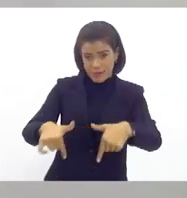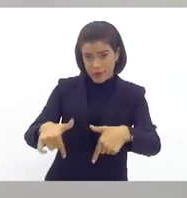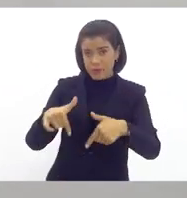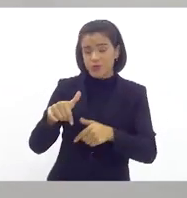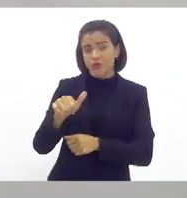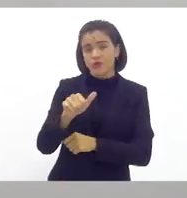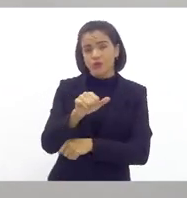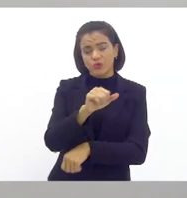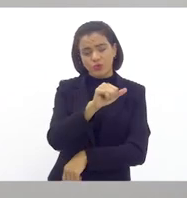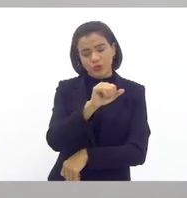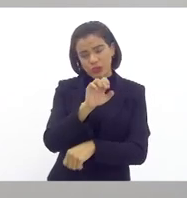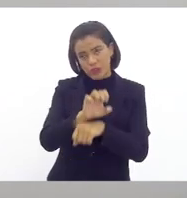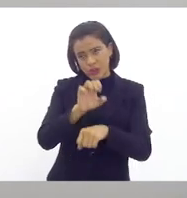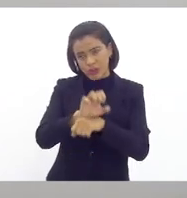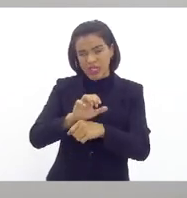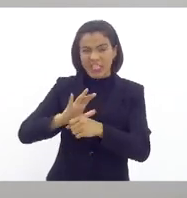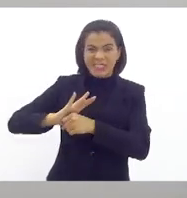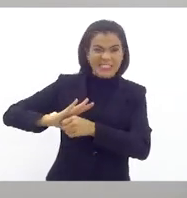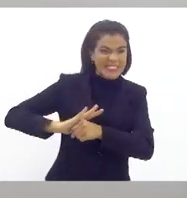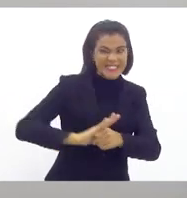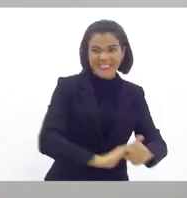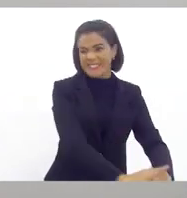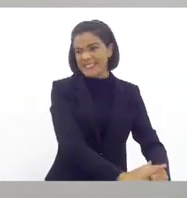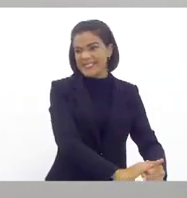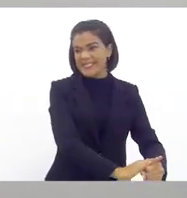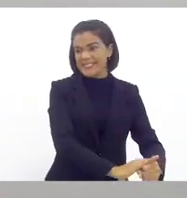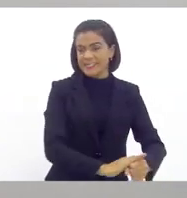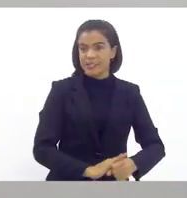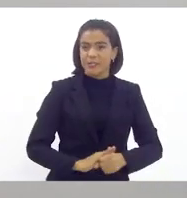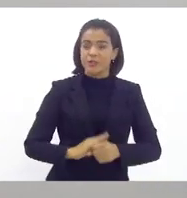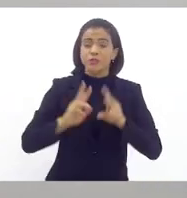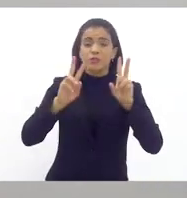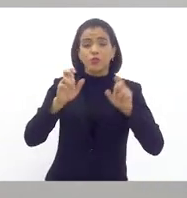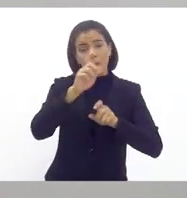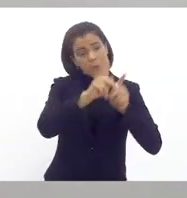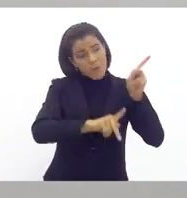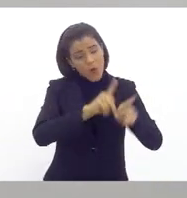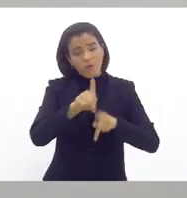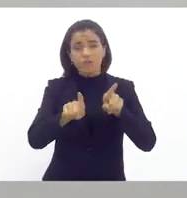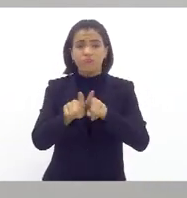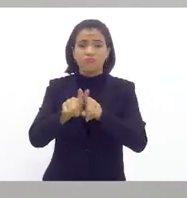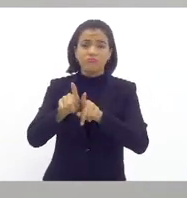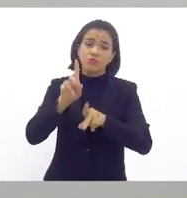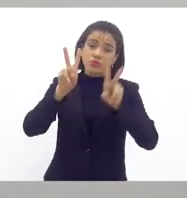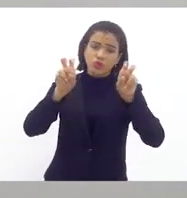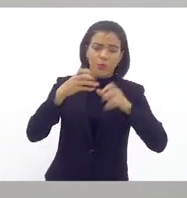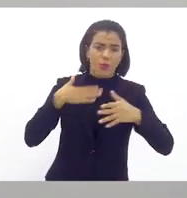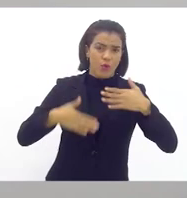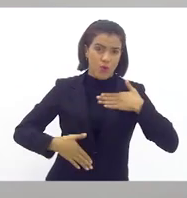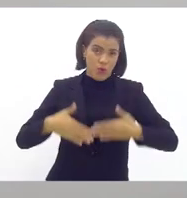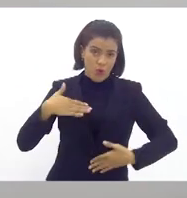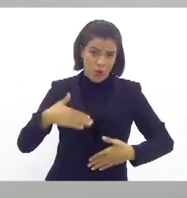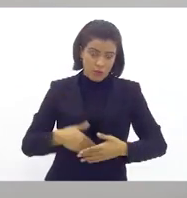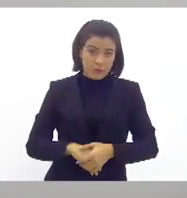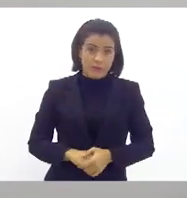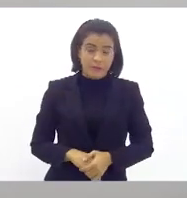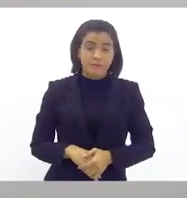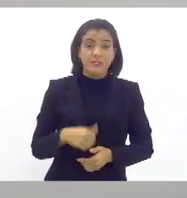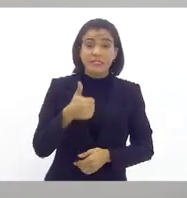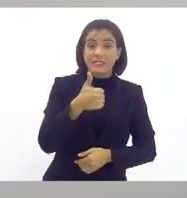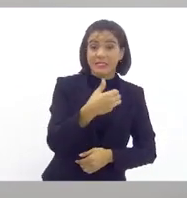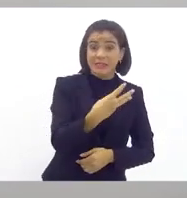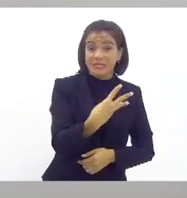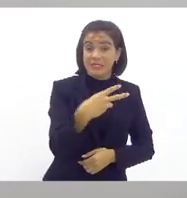repressor sobre o nosso povo, sobre os nossos corpos. É importante também destacar que, dentro desses 135